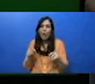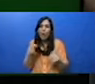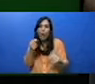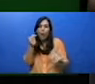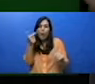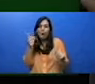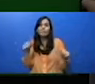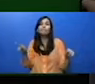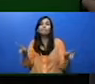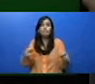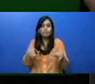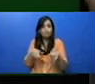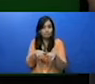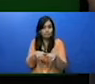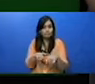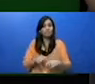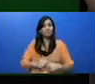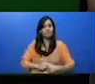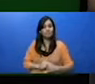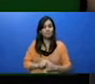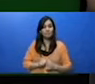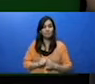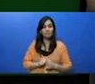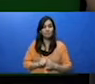extinção. Vamos continuar?